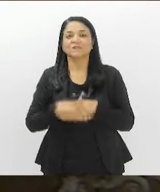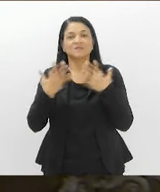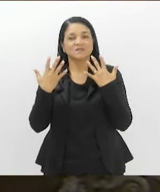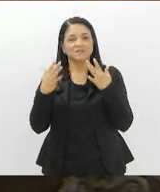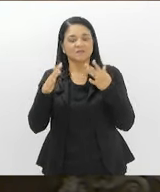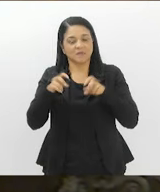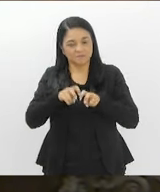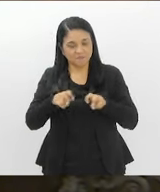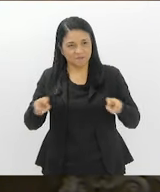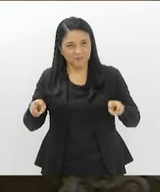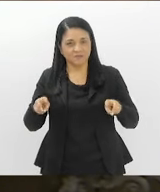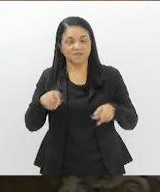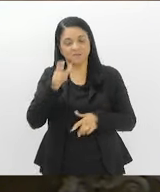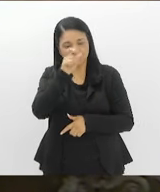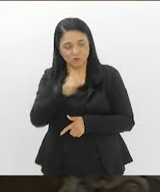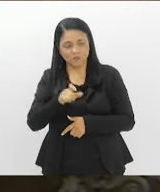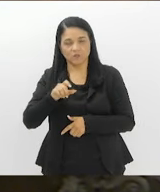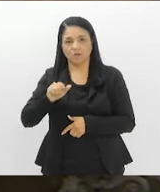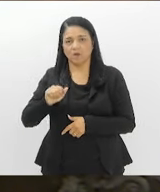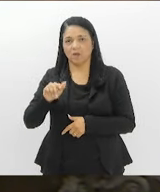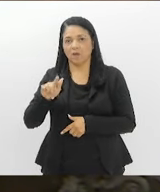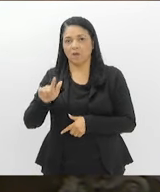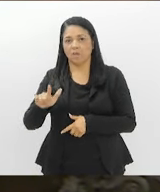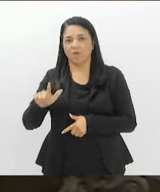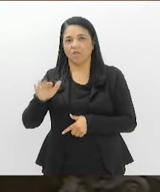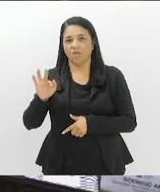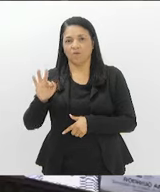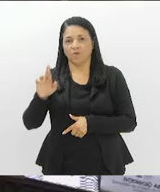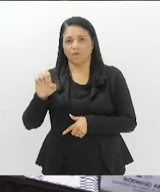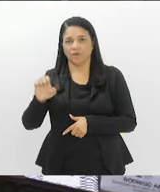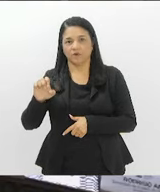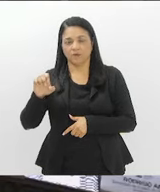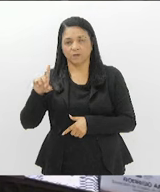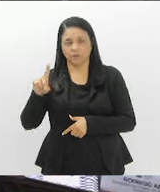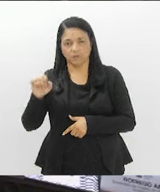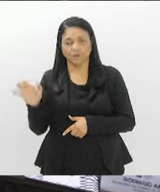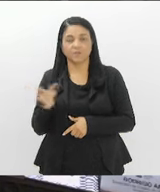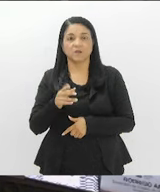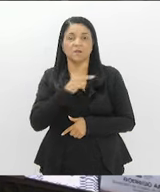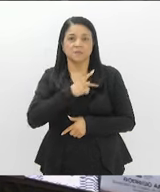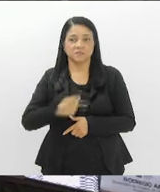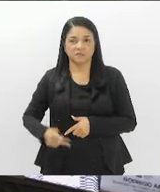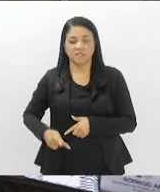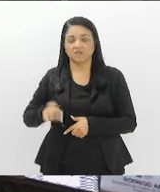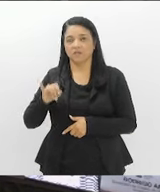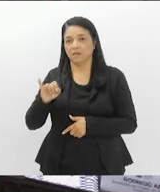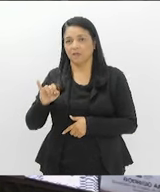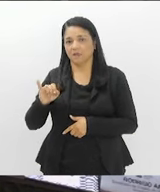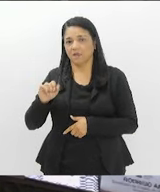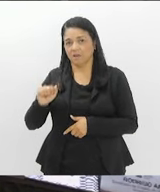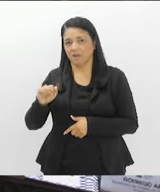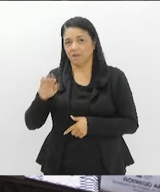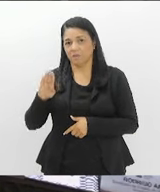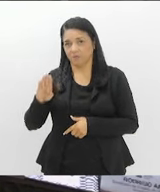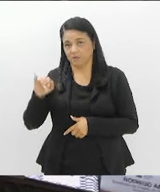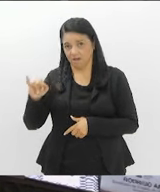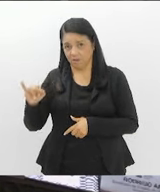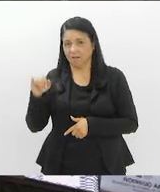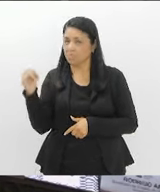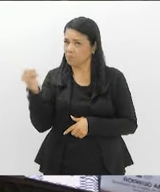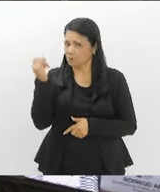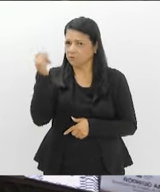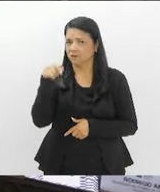Alfredo Lopes também, do nosso presidente Otávio Costa, presidente da ABI, que é extremamente importante ter